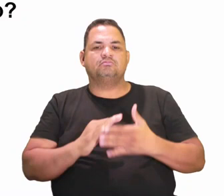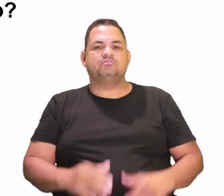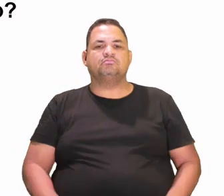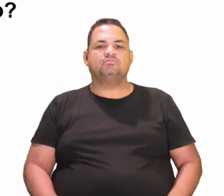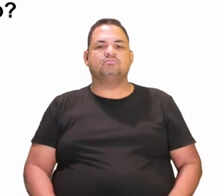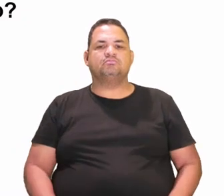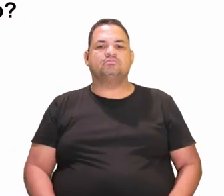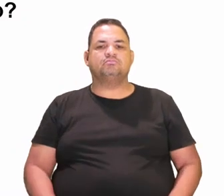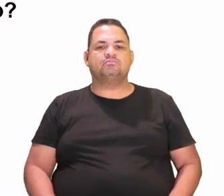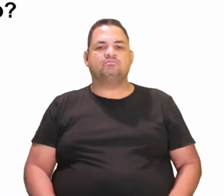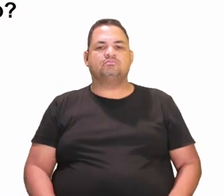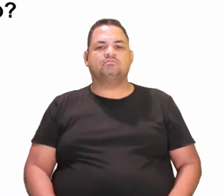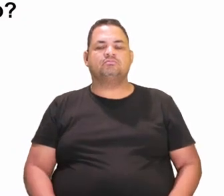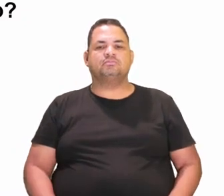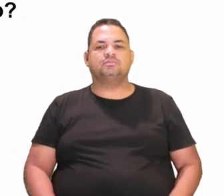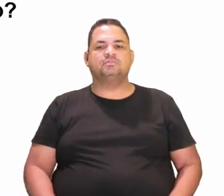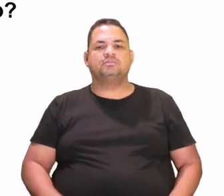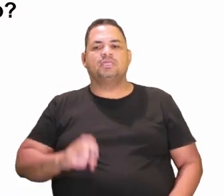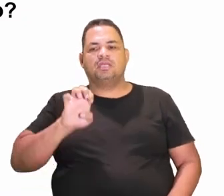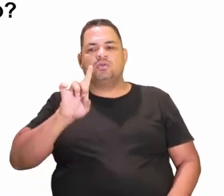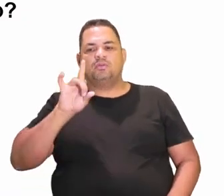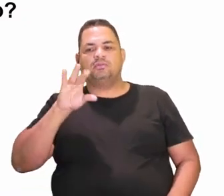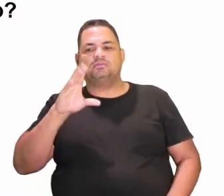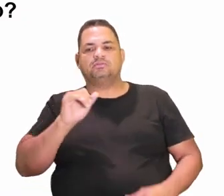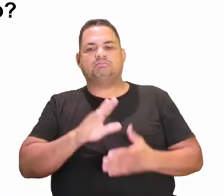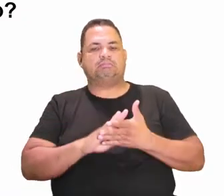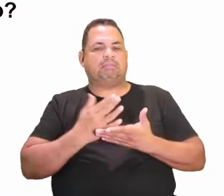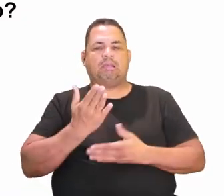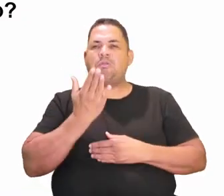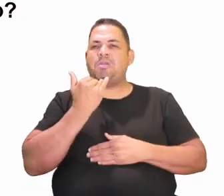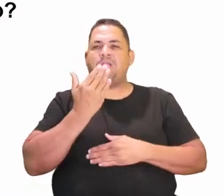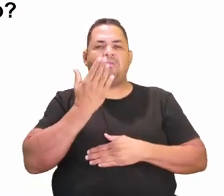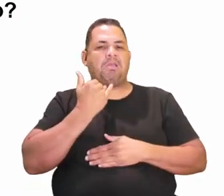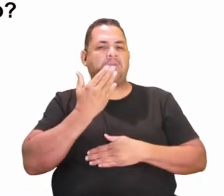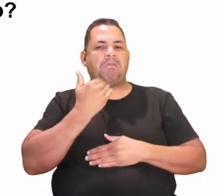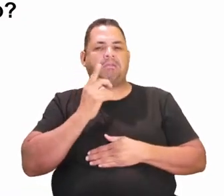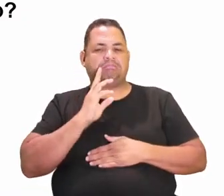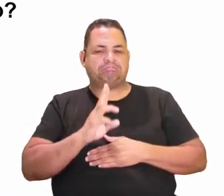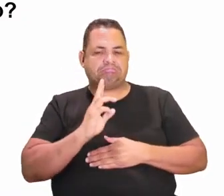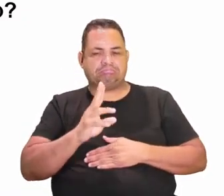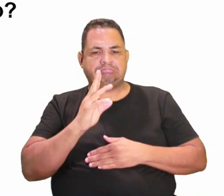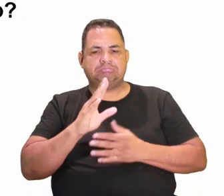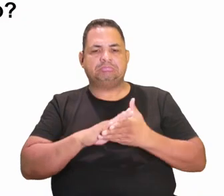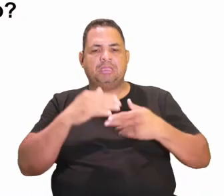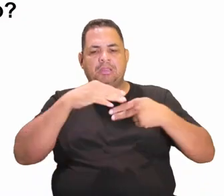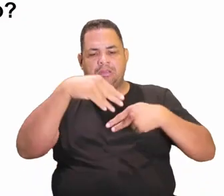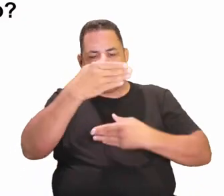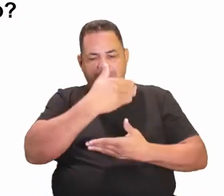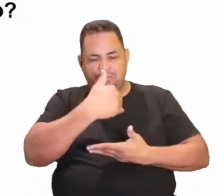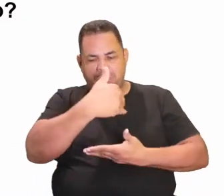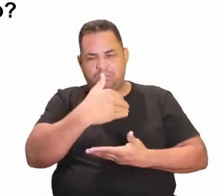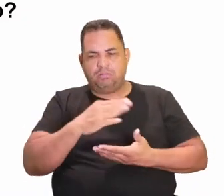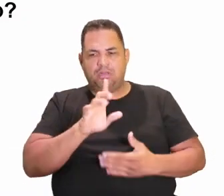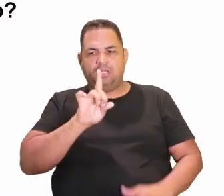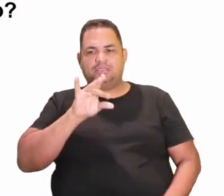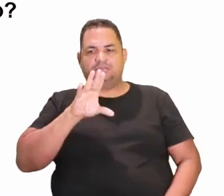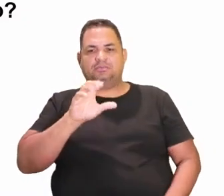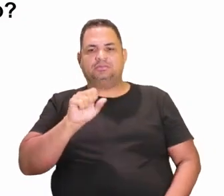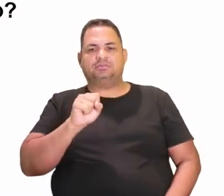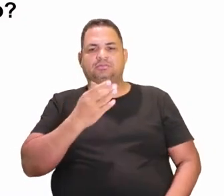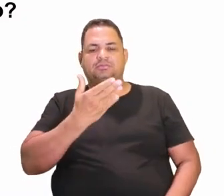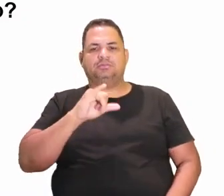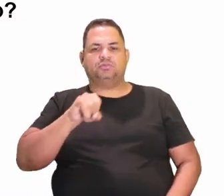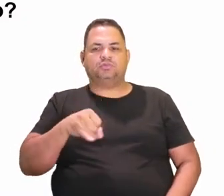selfish, meio egoísta, né? Ele só pensa em comer, a comida dele preferida é lasanha, salvo me engano. Este aqui é o